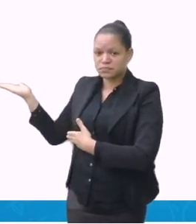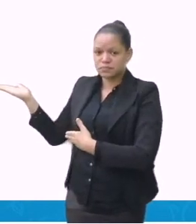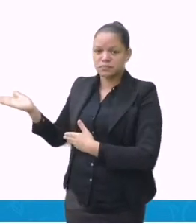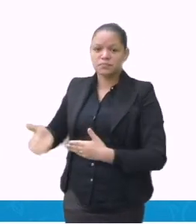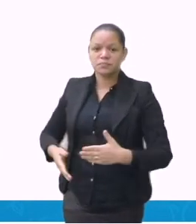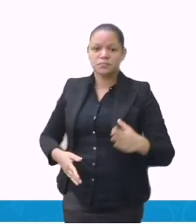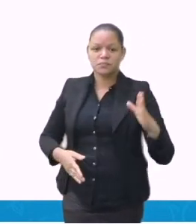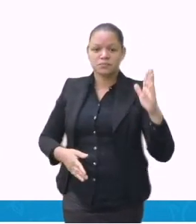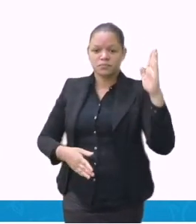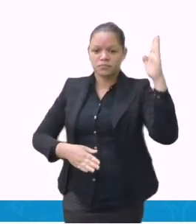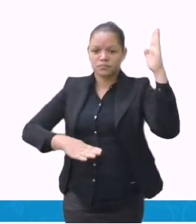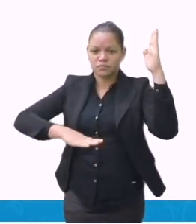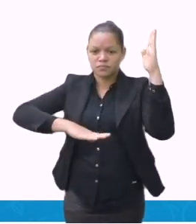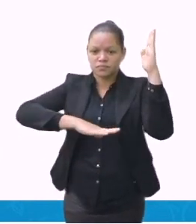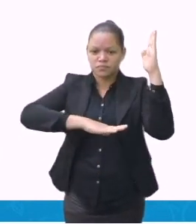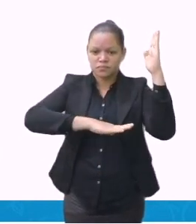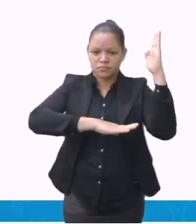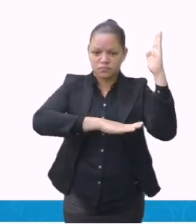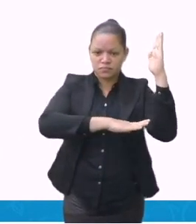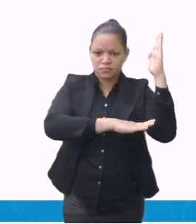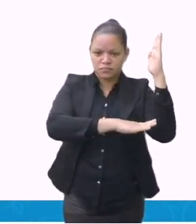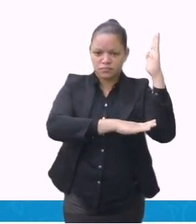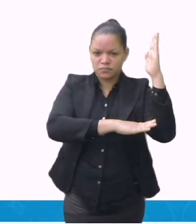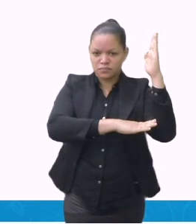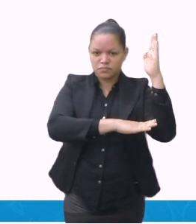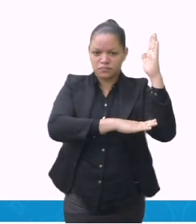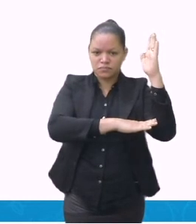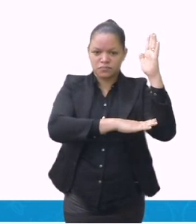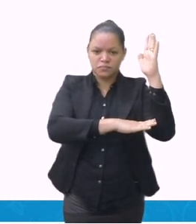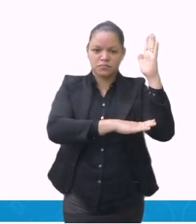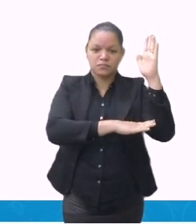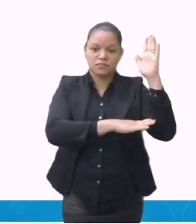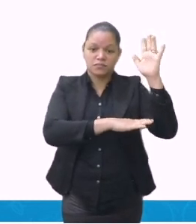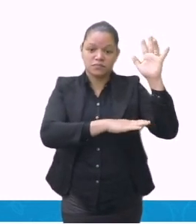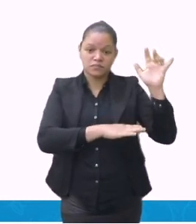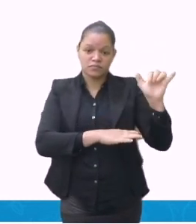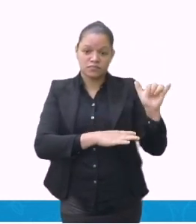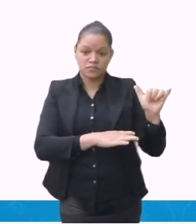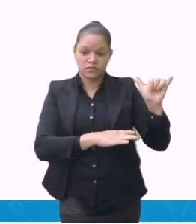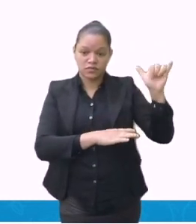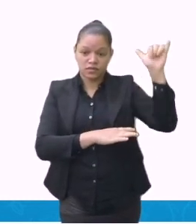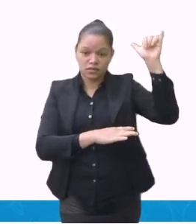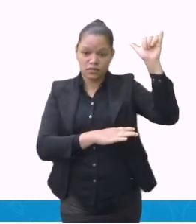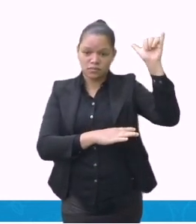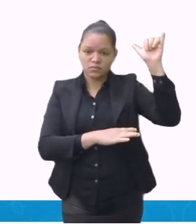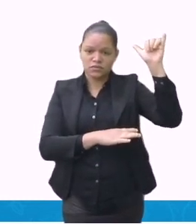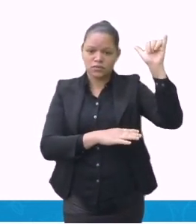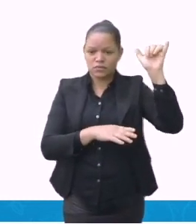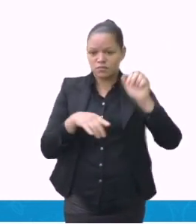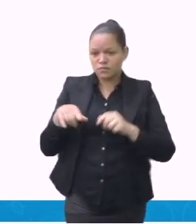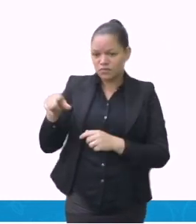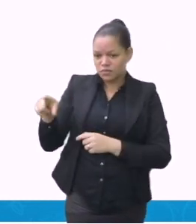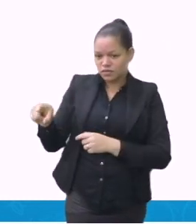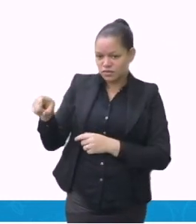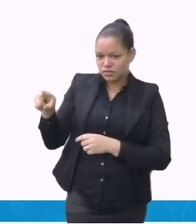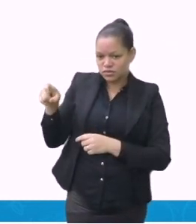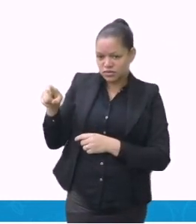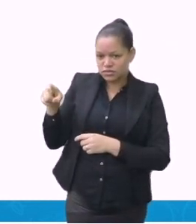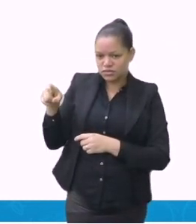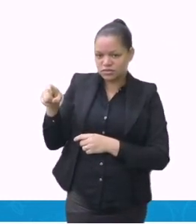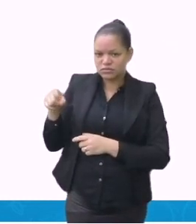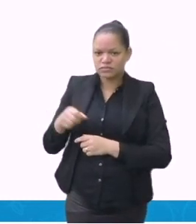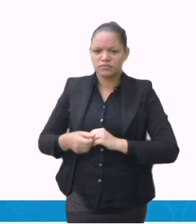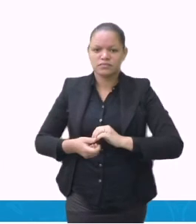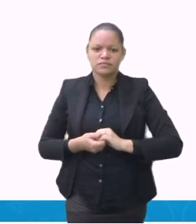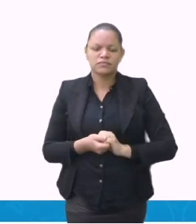a coluna, a reta, ok? E aqui, olha, é representado para vocês em desenho. Aqui é a origem,